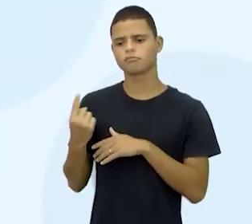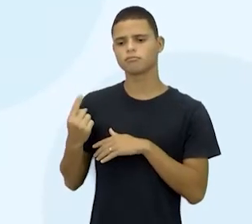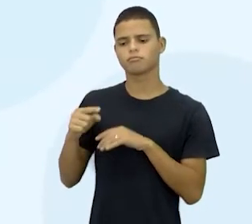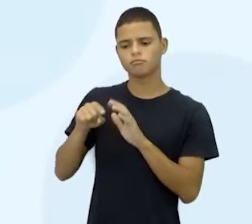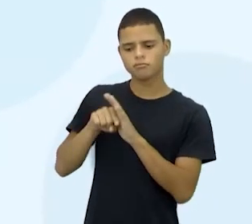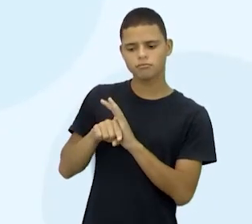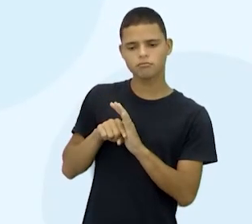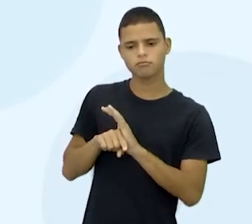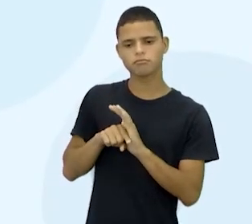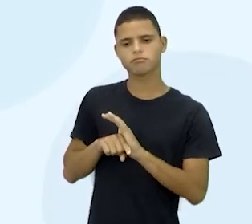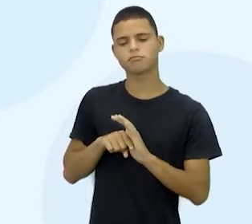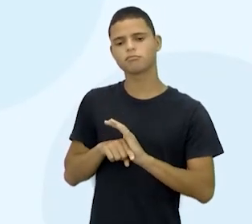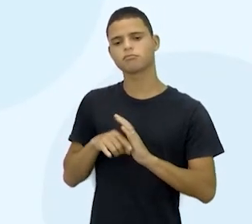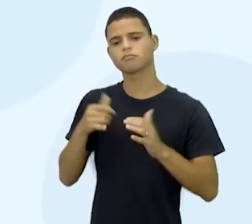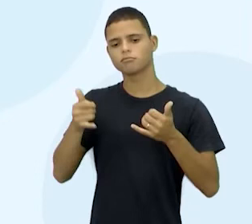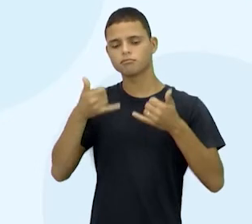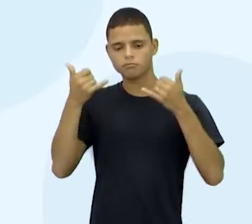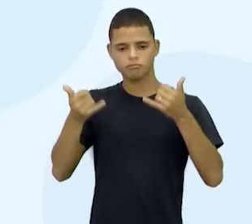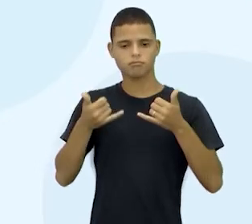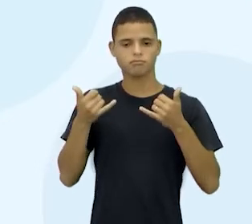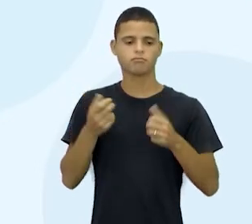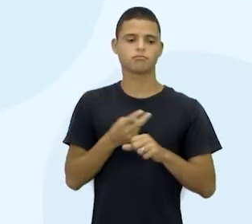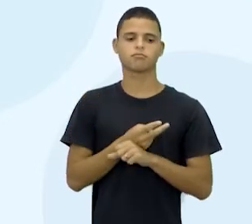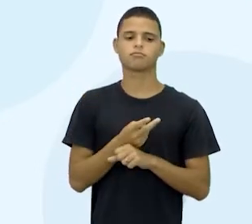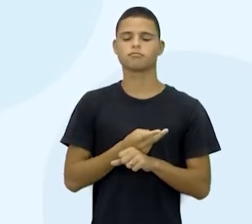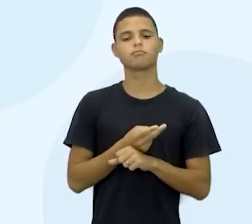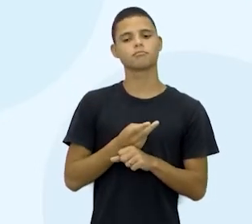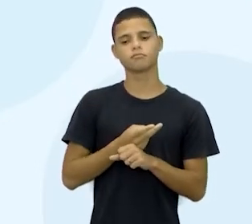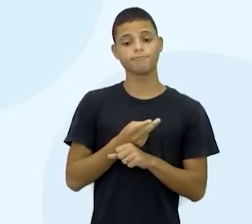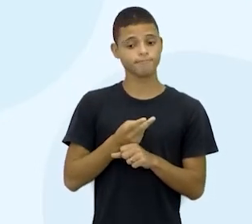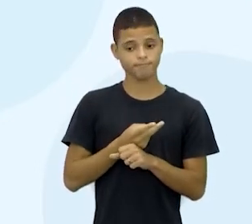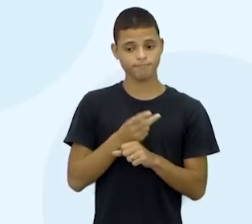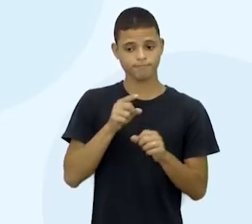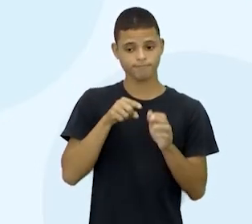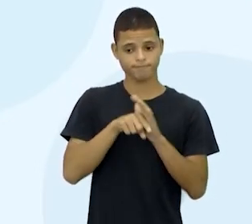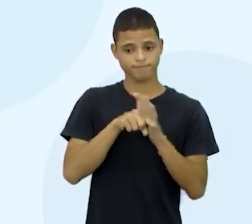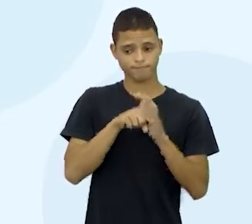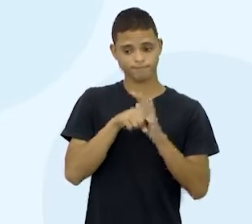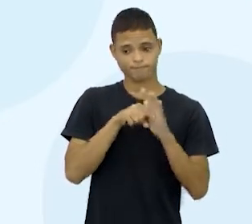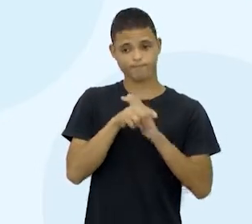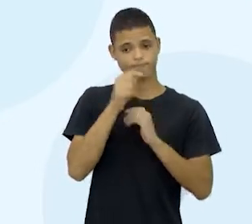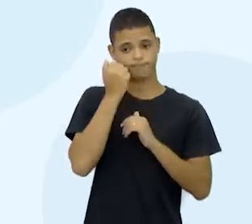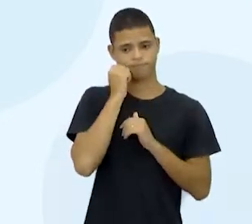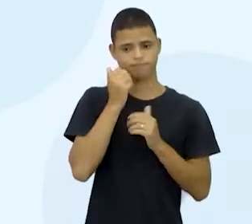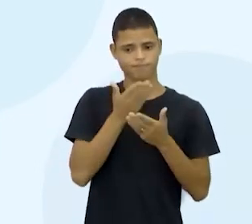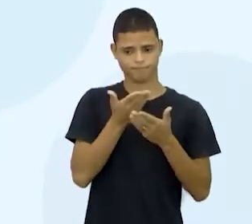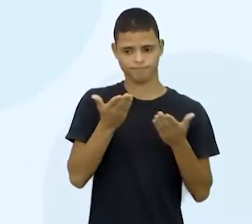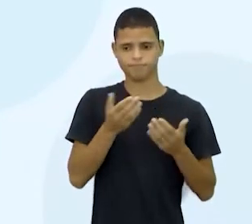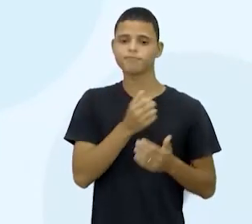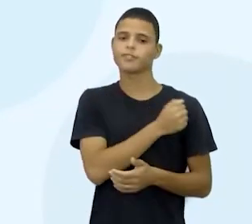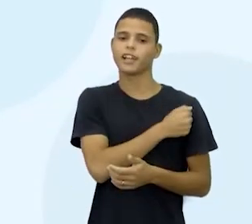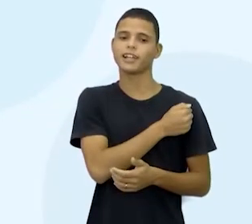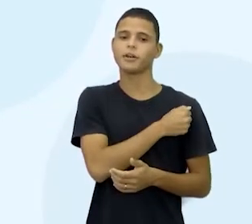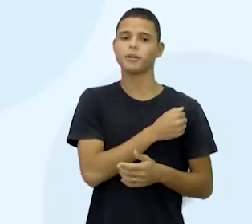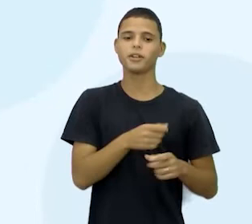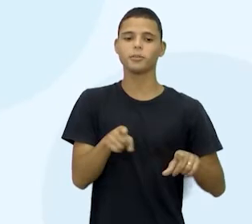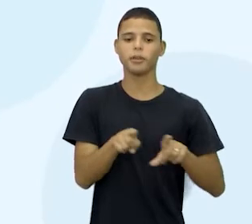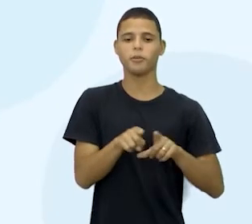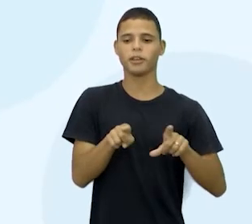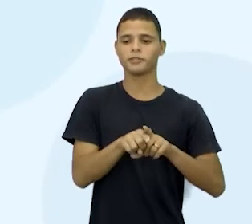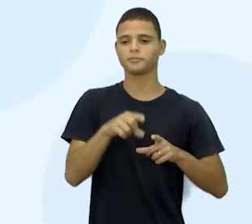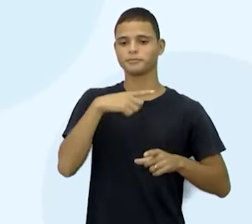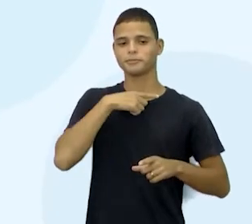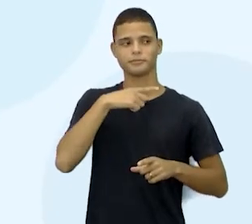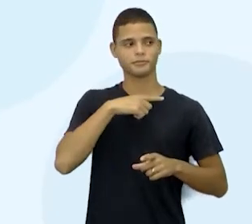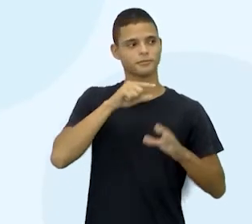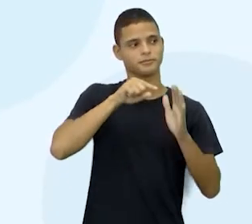informações, né? Eu estou movimentando a investigação científica. Então, os estudantes, você pode